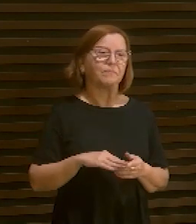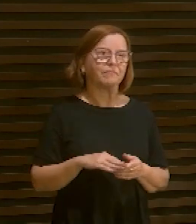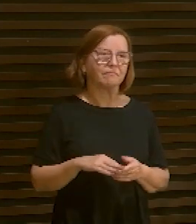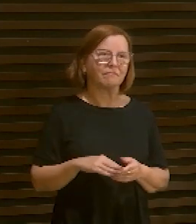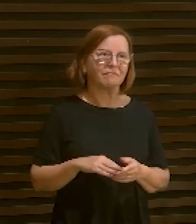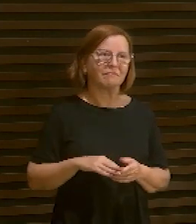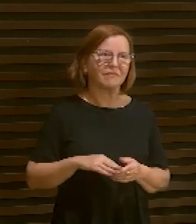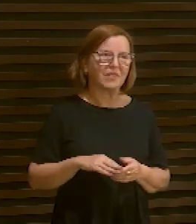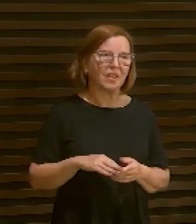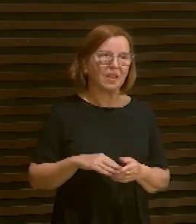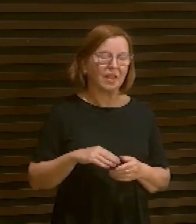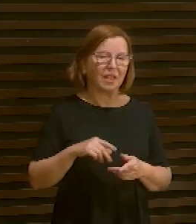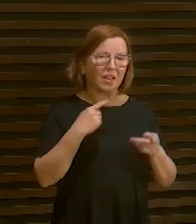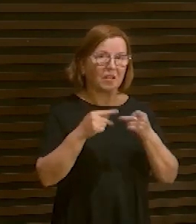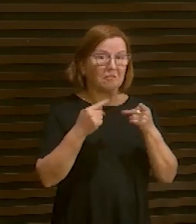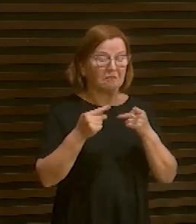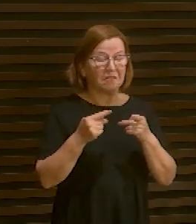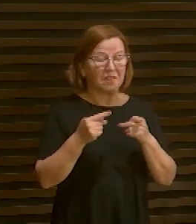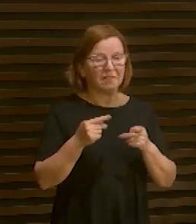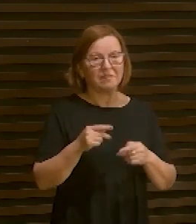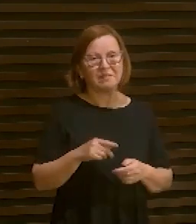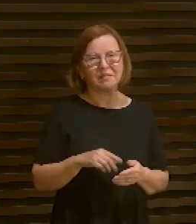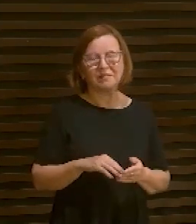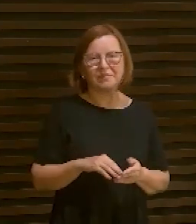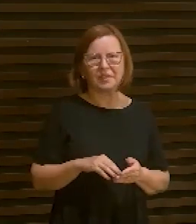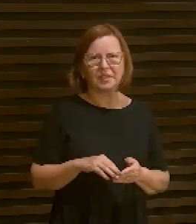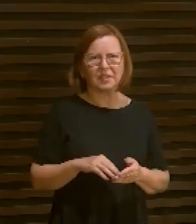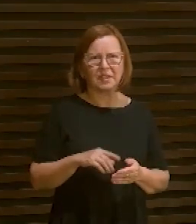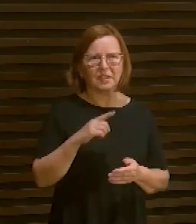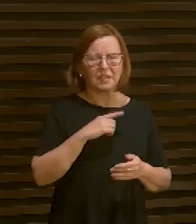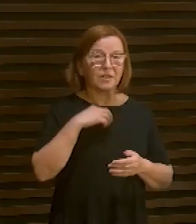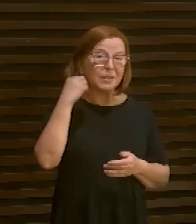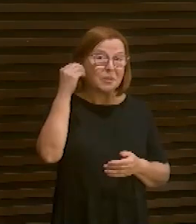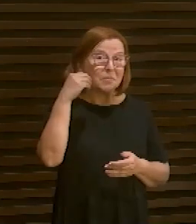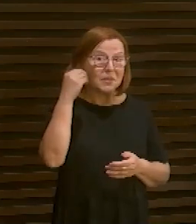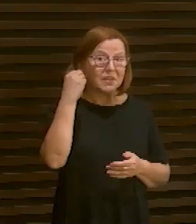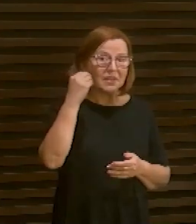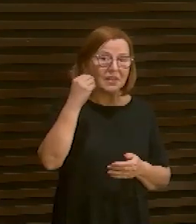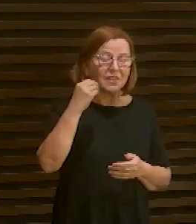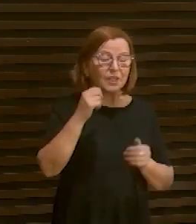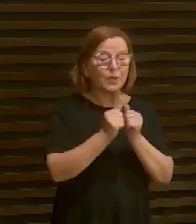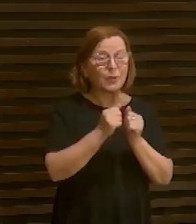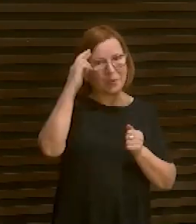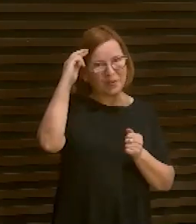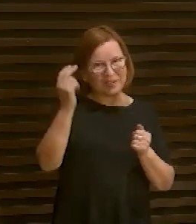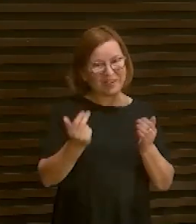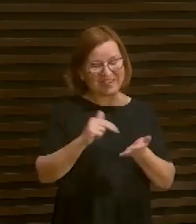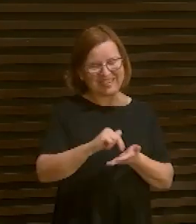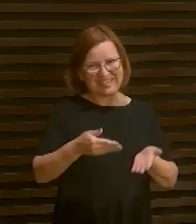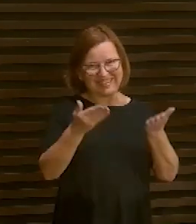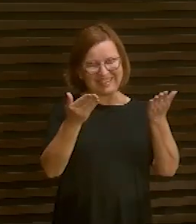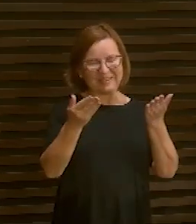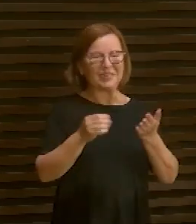razões que a própria razão desconhece, e ele teve uma experiência com o Senhor ressuscitado.